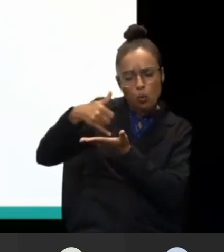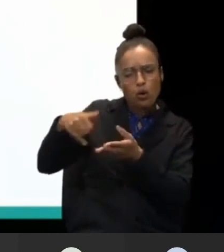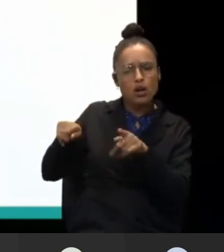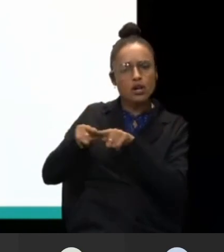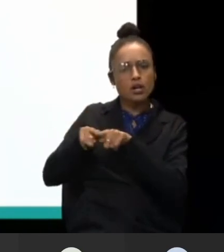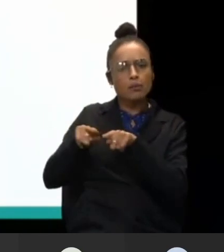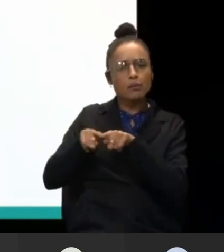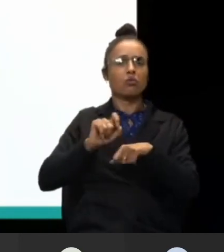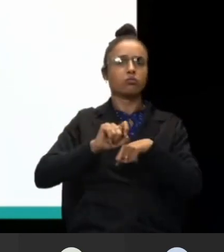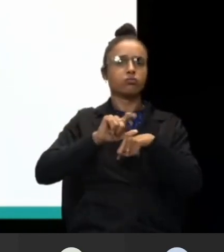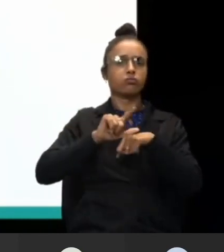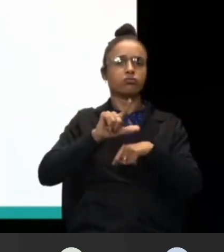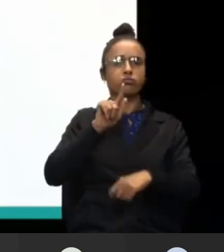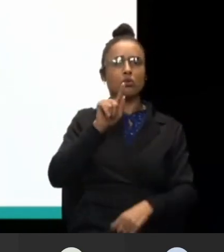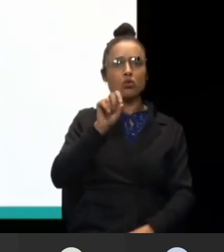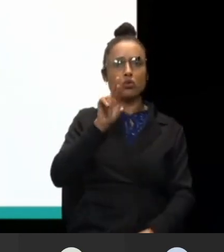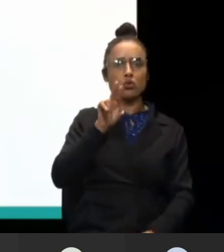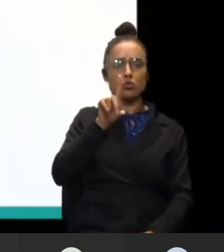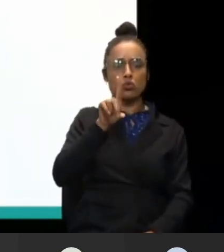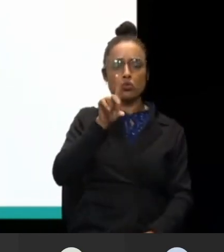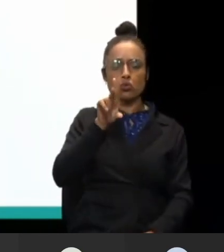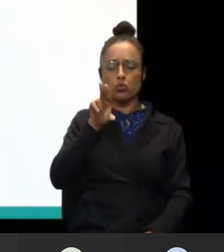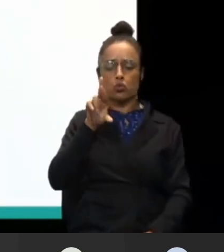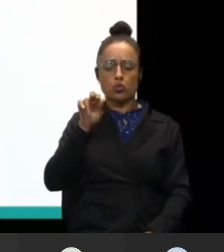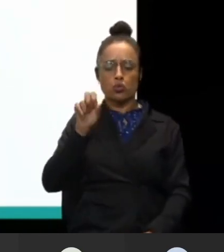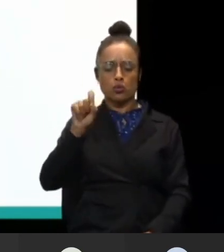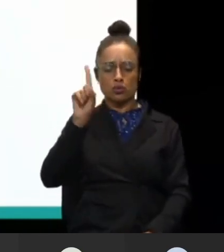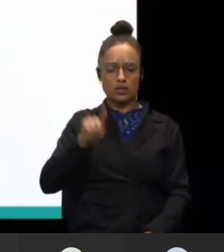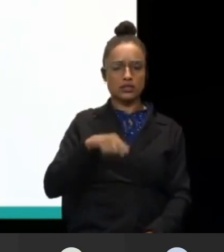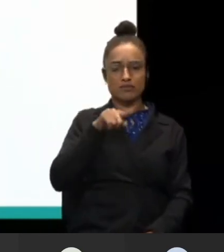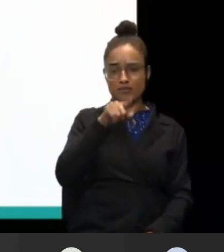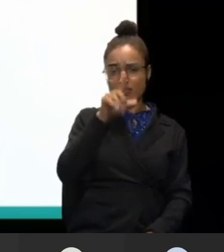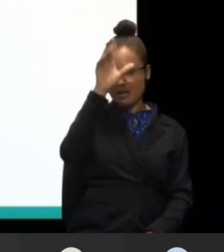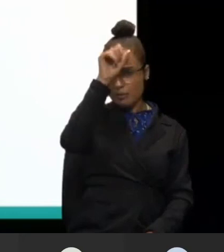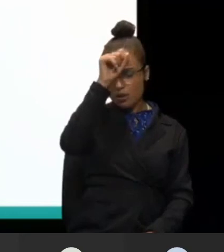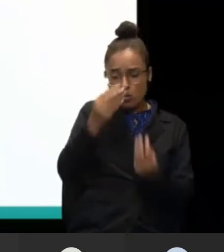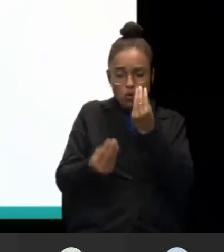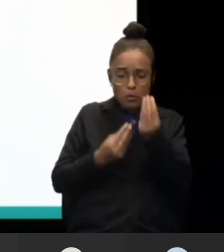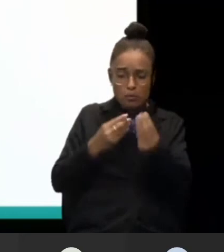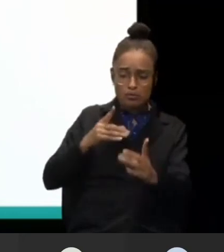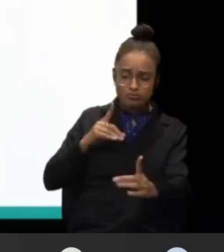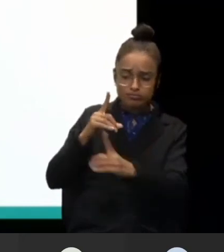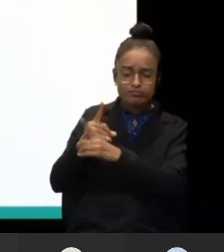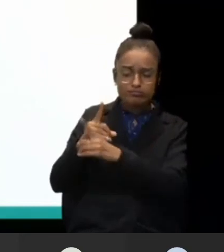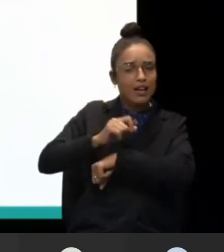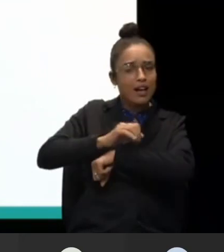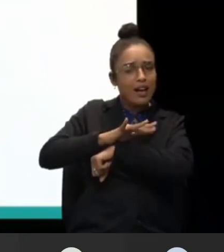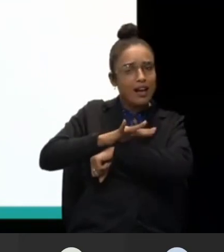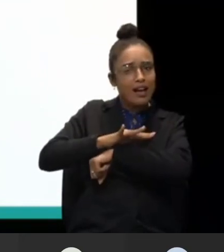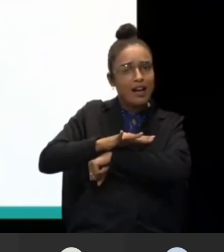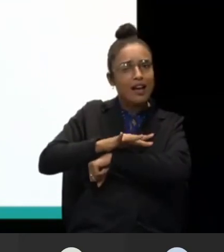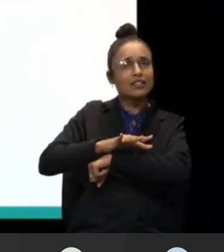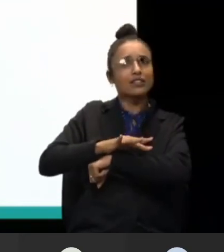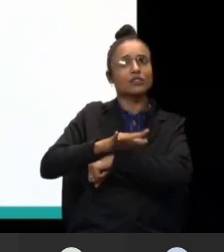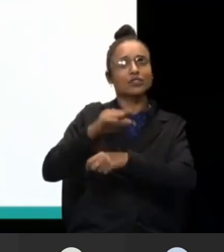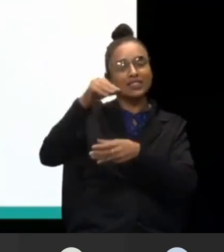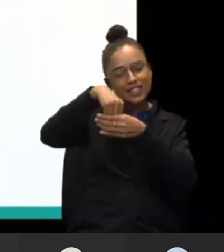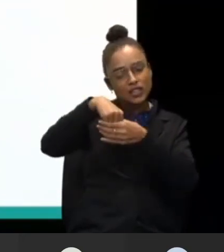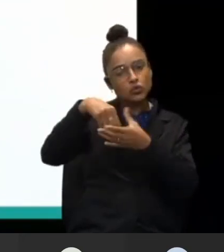gorduras. Então, nós vamos aprender a determinar o índice de acidez em óleos e